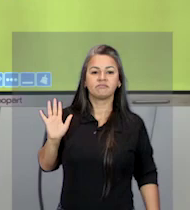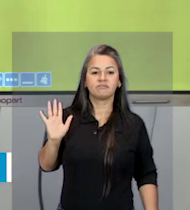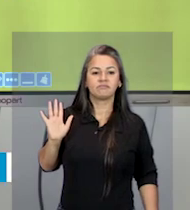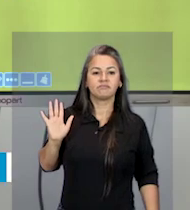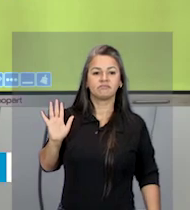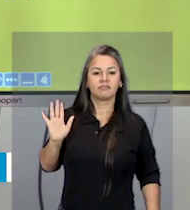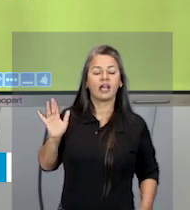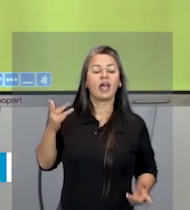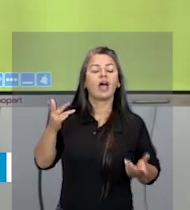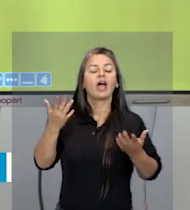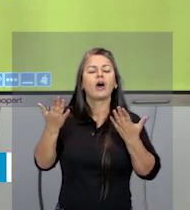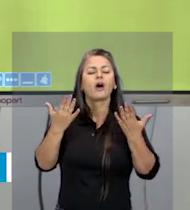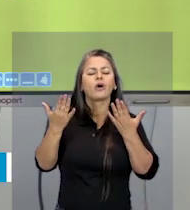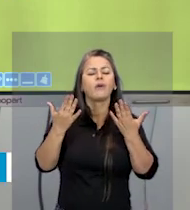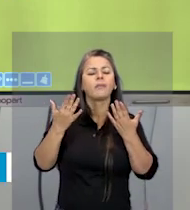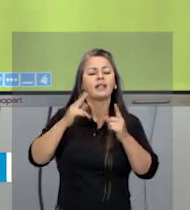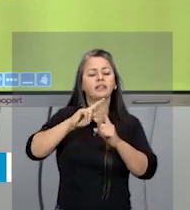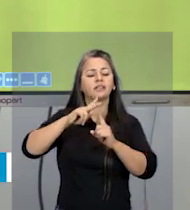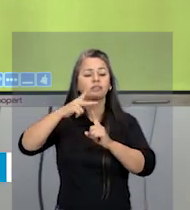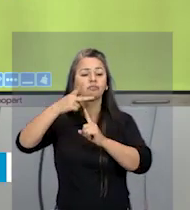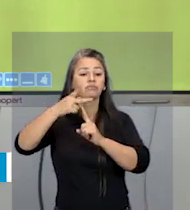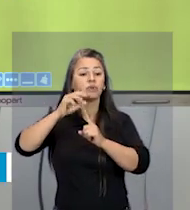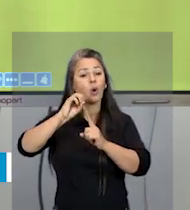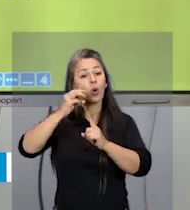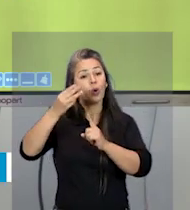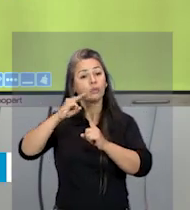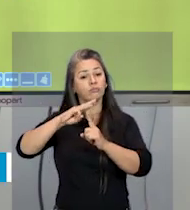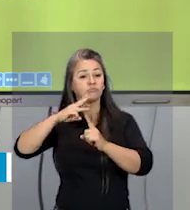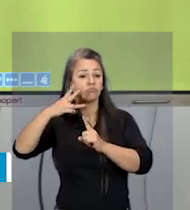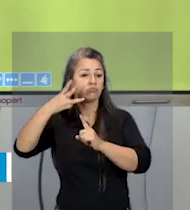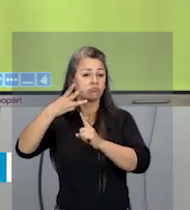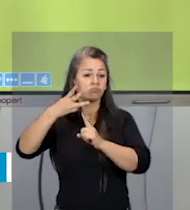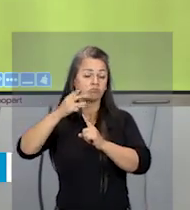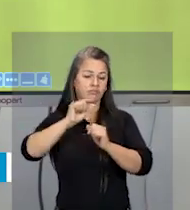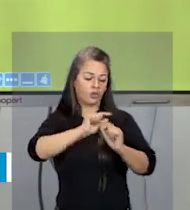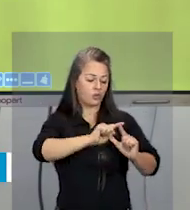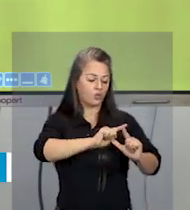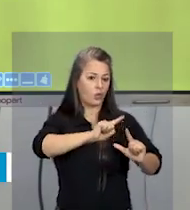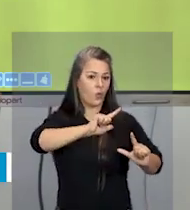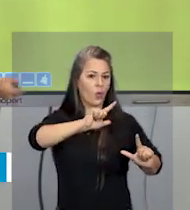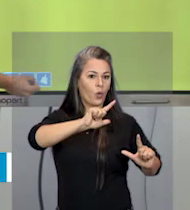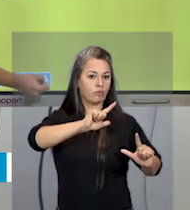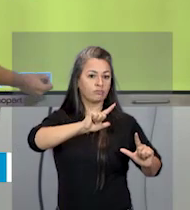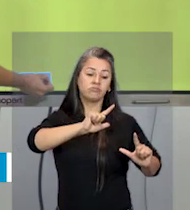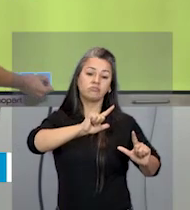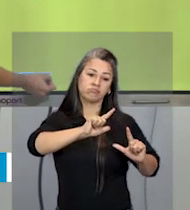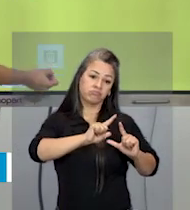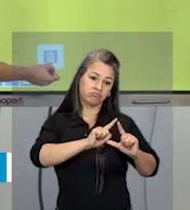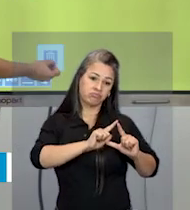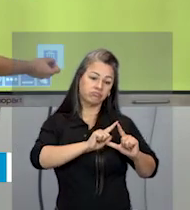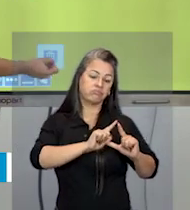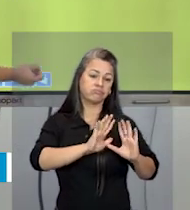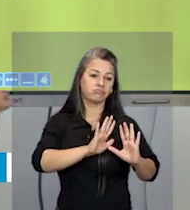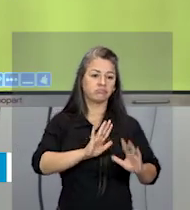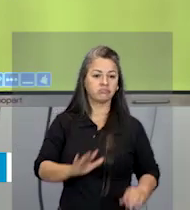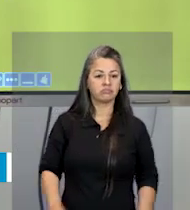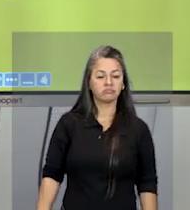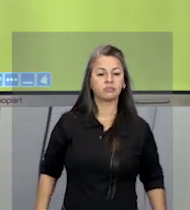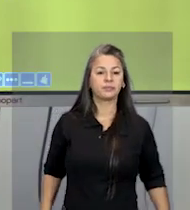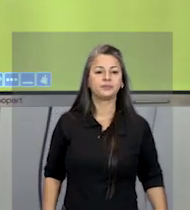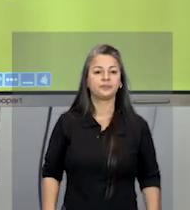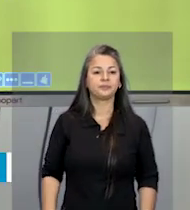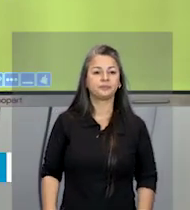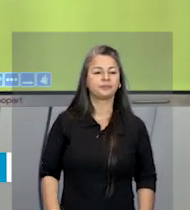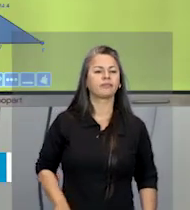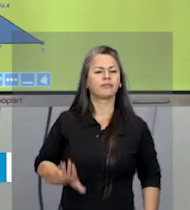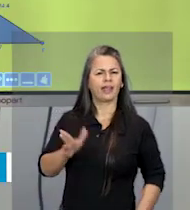para 3 e por aí vai. Entendido? Então, essa é a nossa semelhança de triângulos. Na aula passada